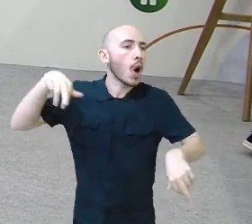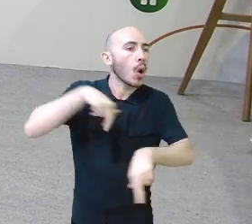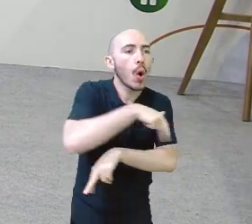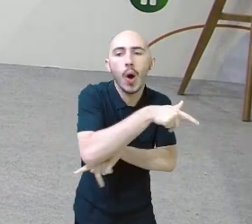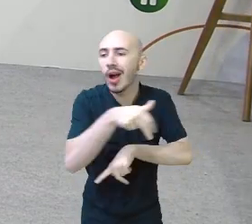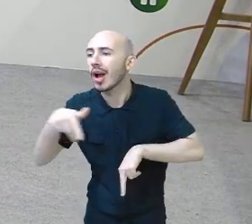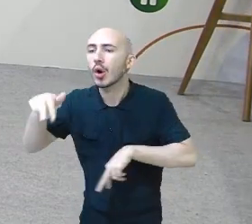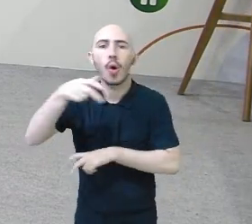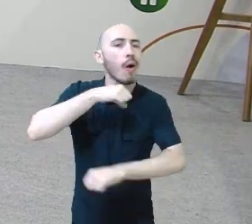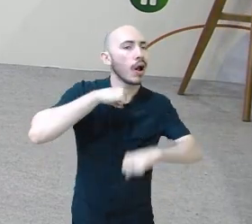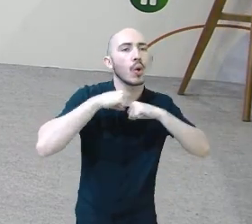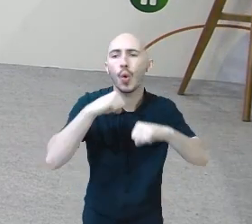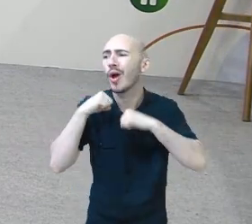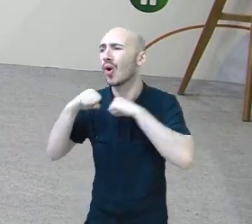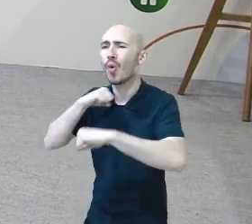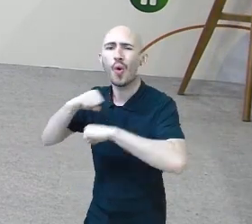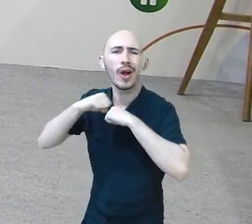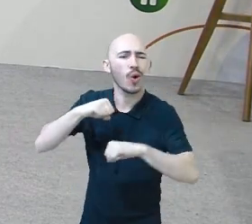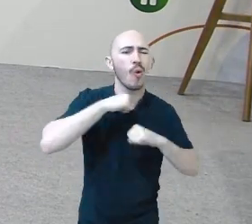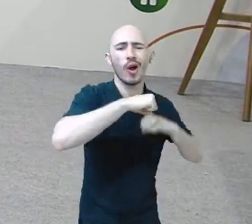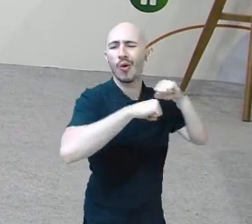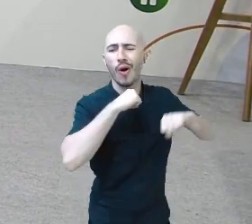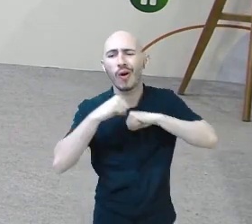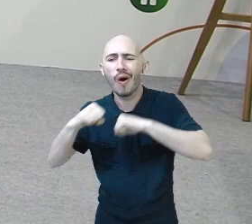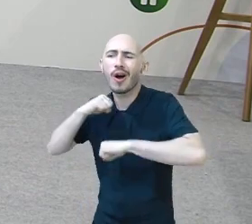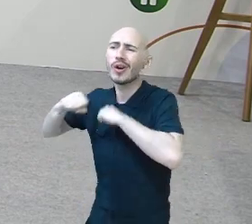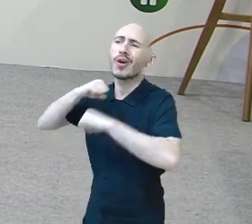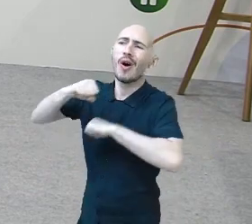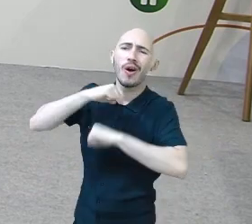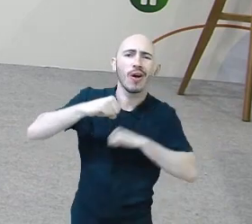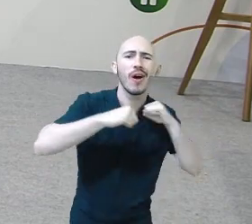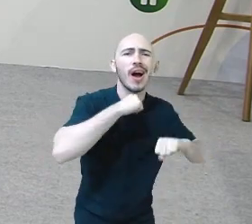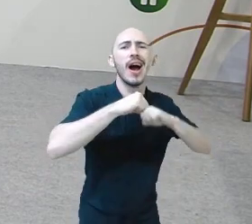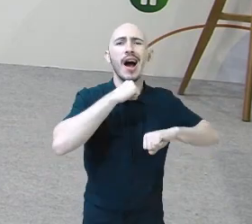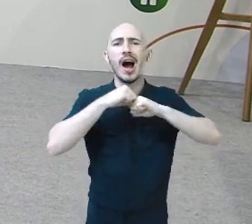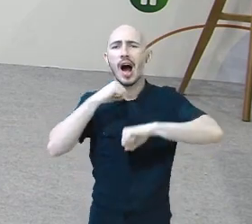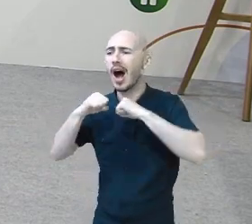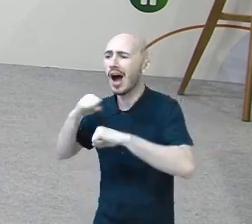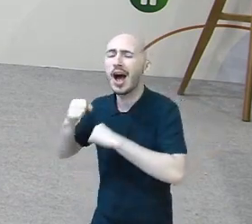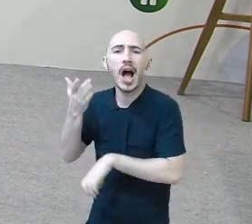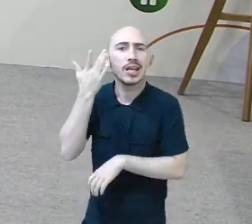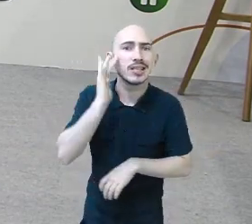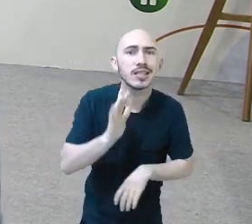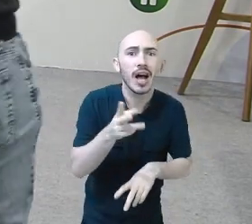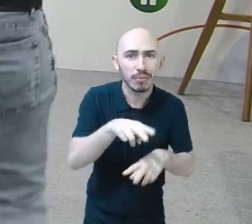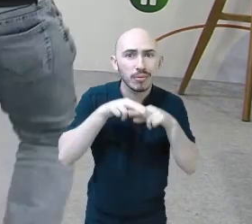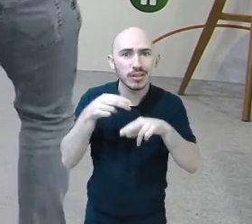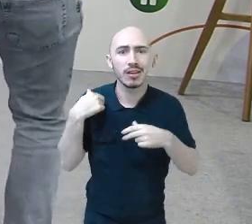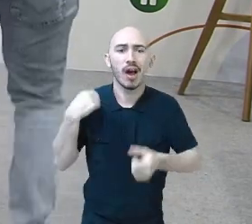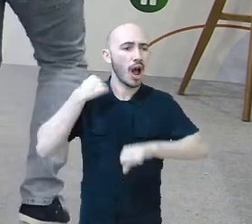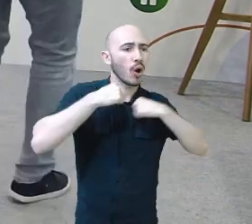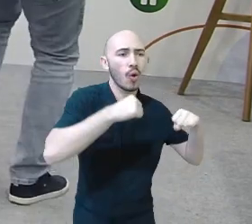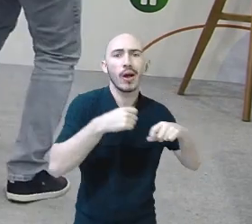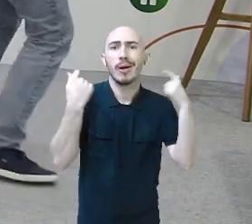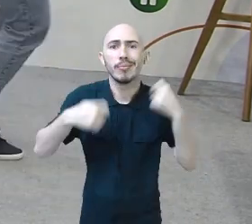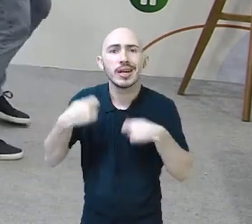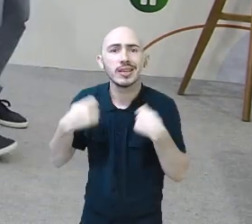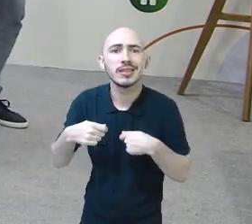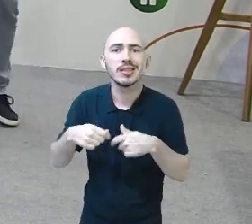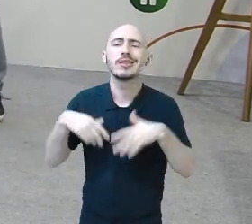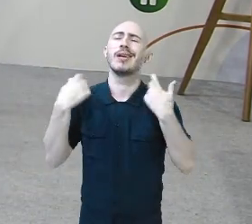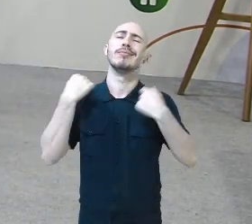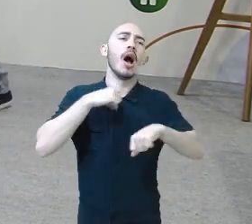que correr. E ele corre, ele corre, ele corre. E sabe por que tanto ele tem que correr? Ele precisa